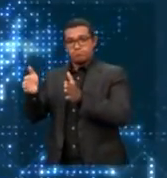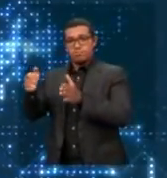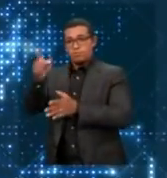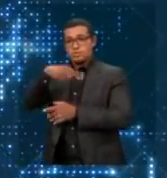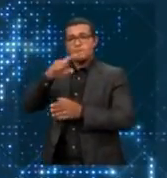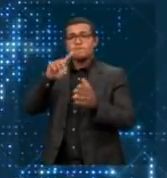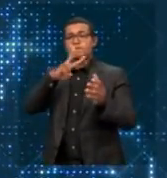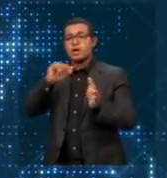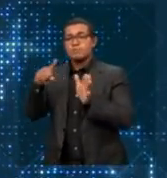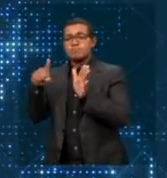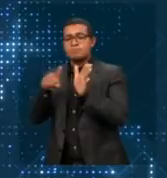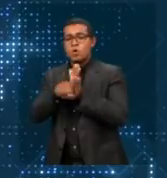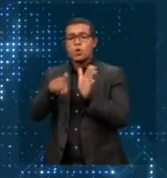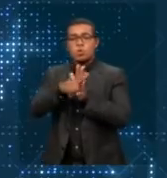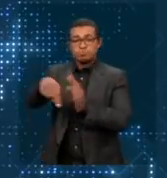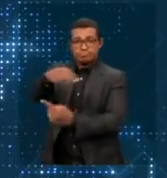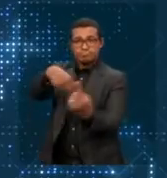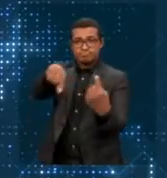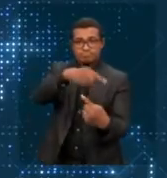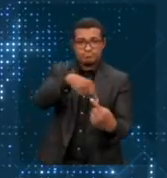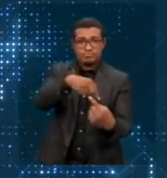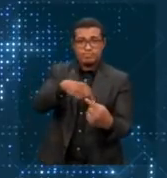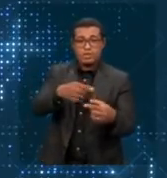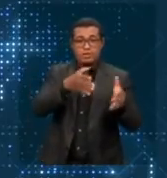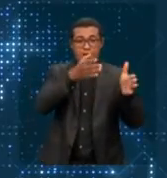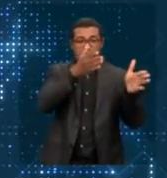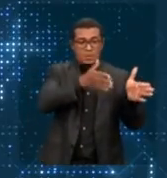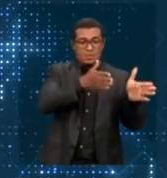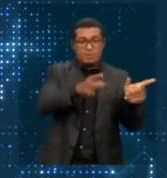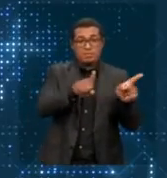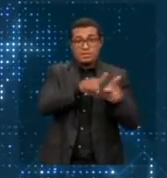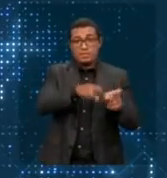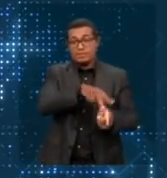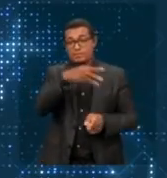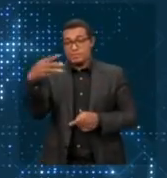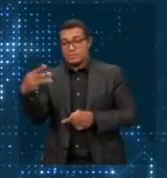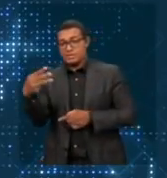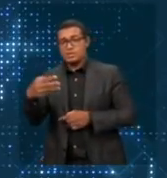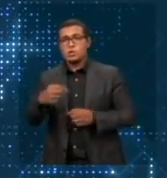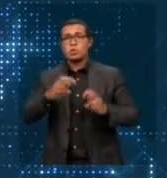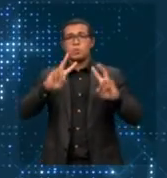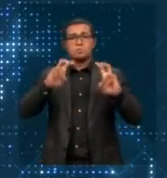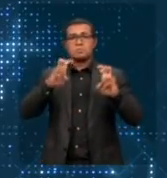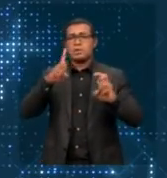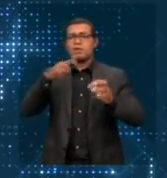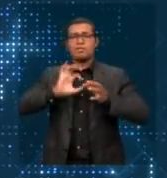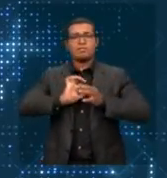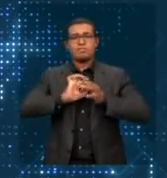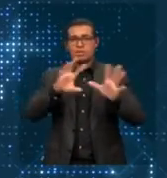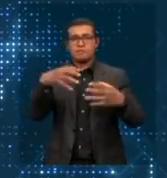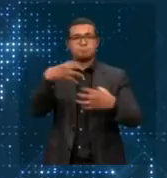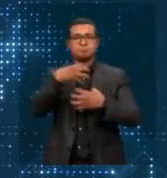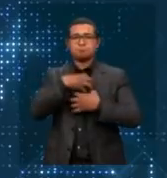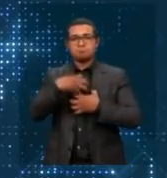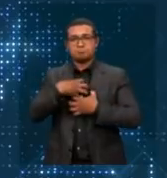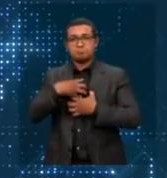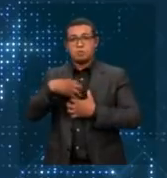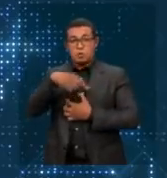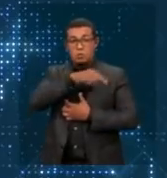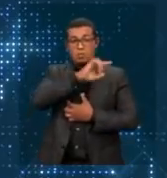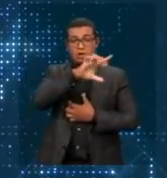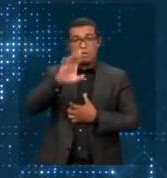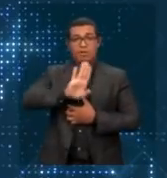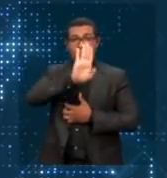entre si no primeiro e terceiro bloco os temas das perguntas são livres os candidatos fazem as perguntas